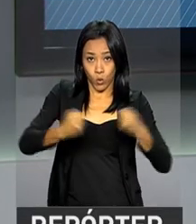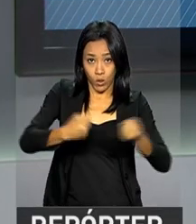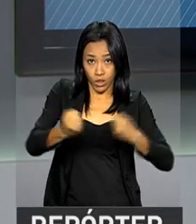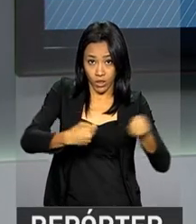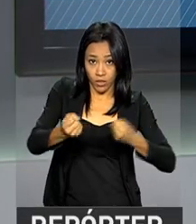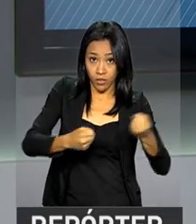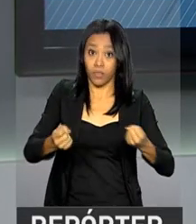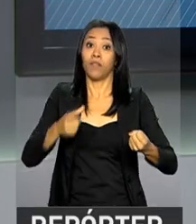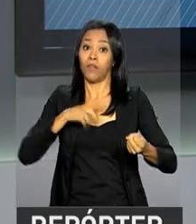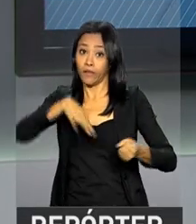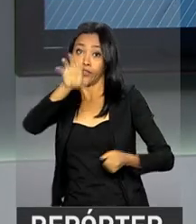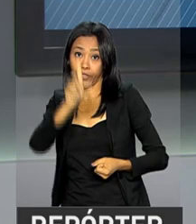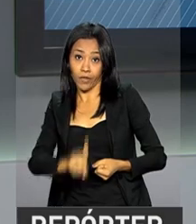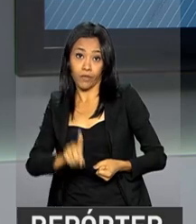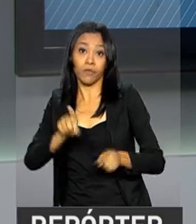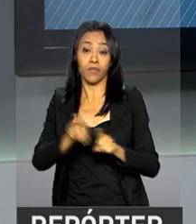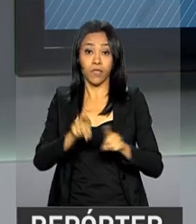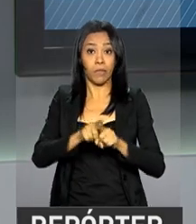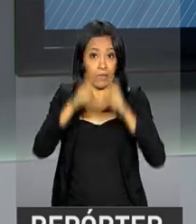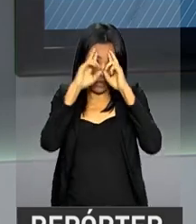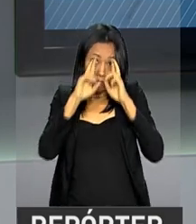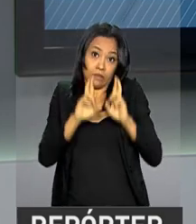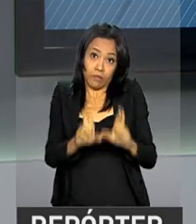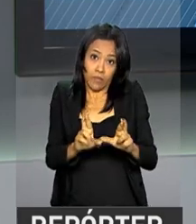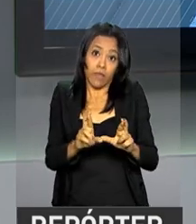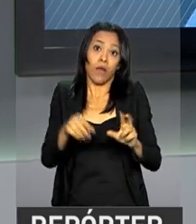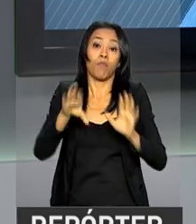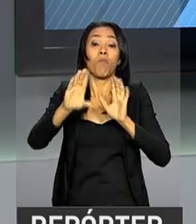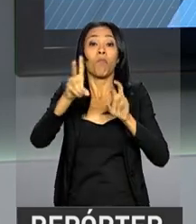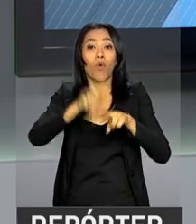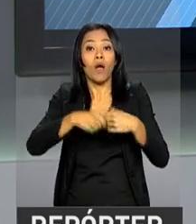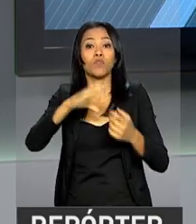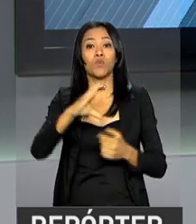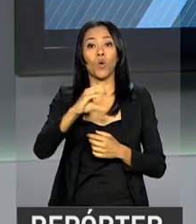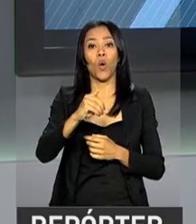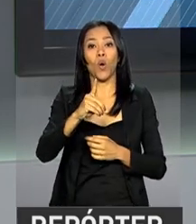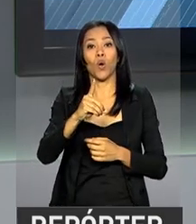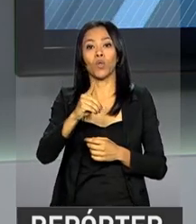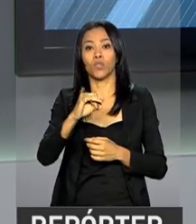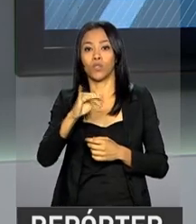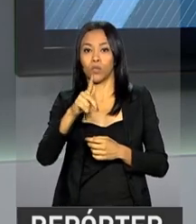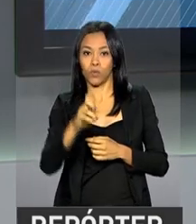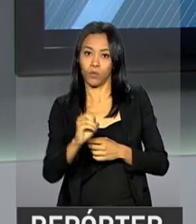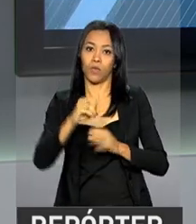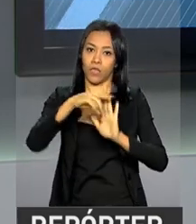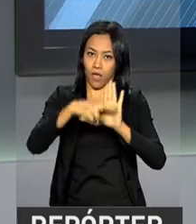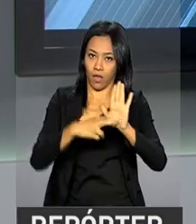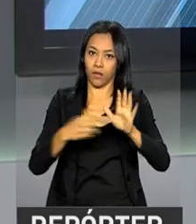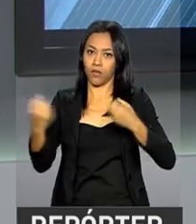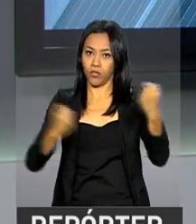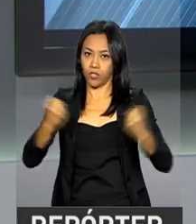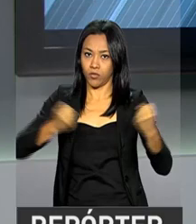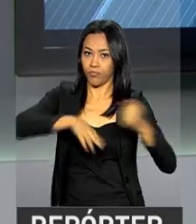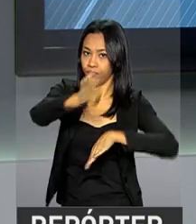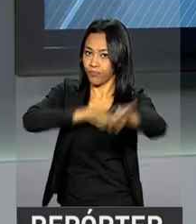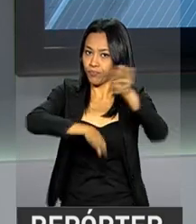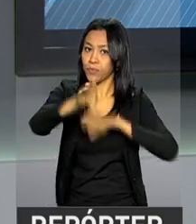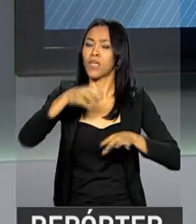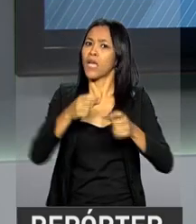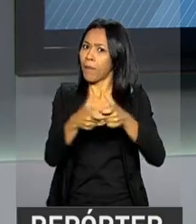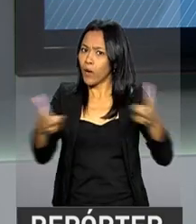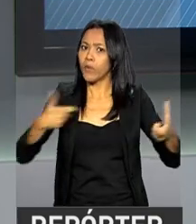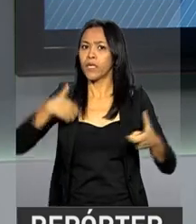regulados pelo código brasileiro de trânsito e podem ser multados caso não respeitem as regras o que muita gente não sabe é que